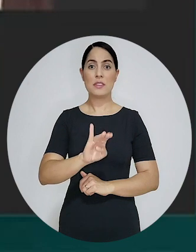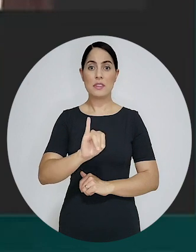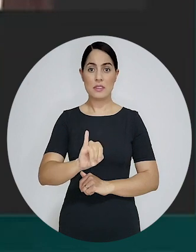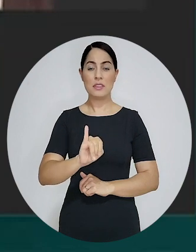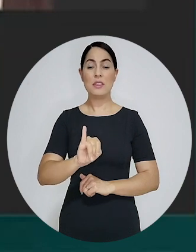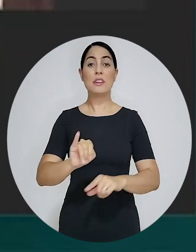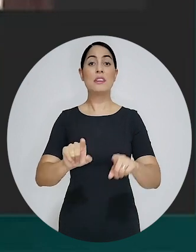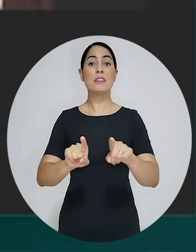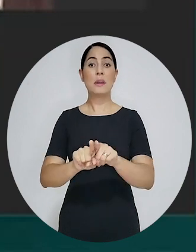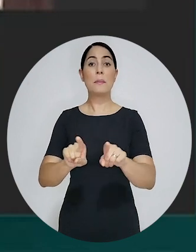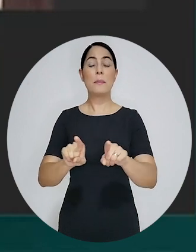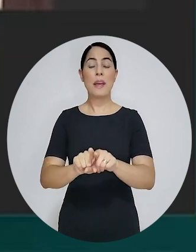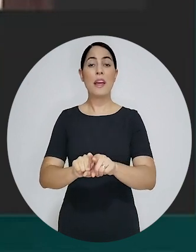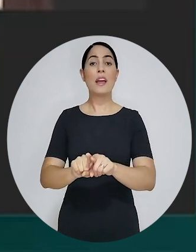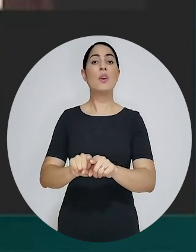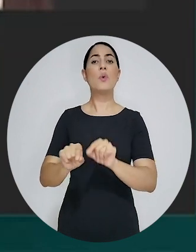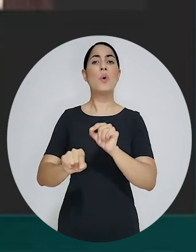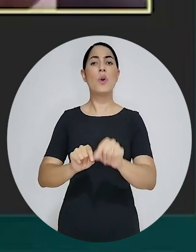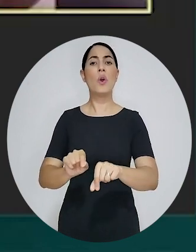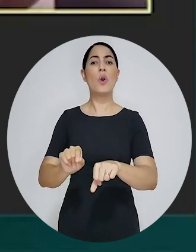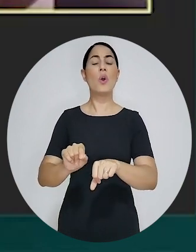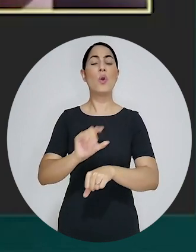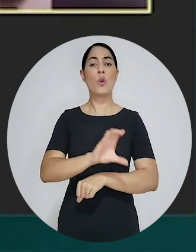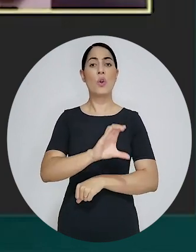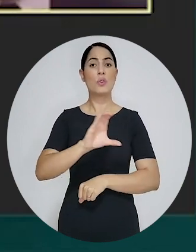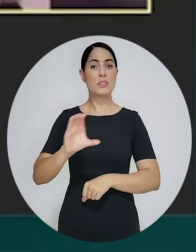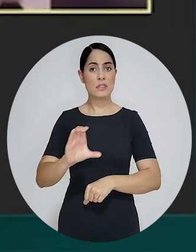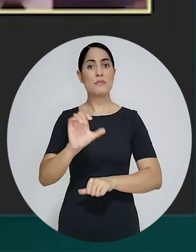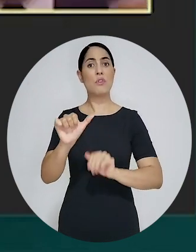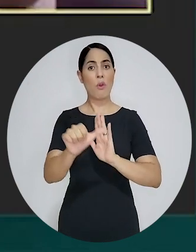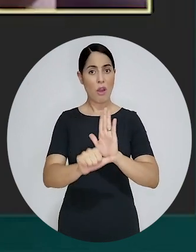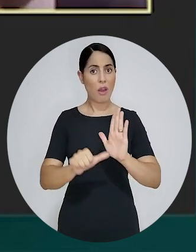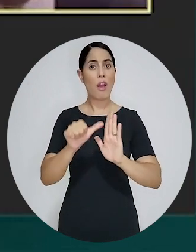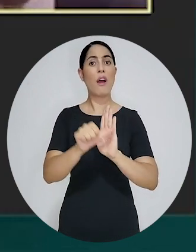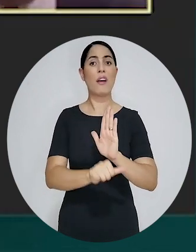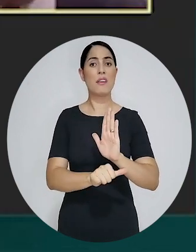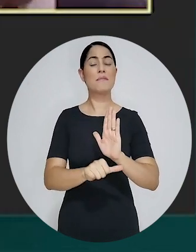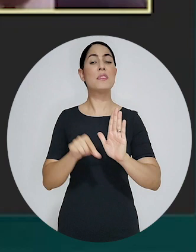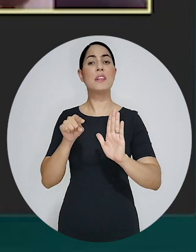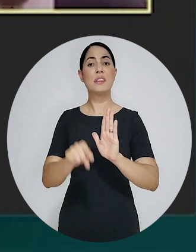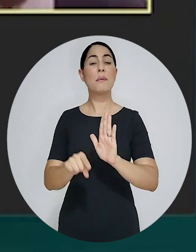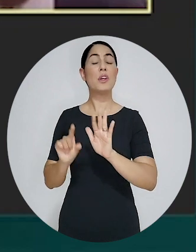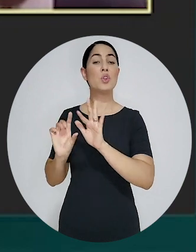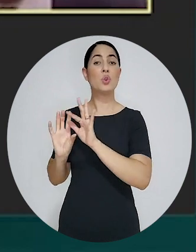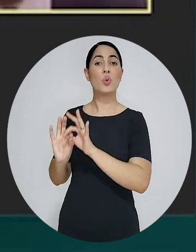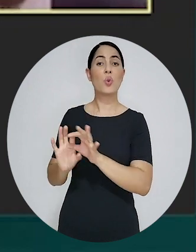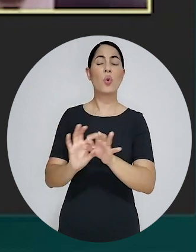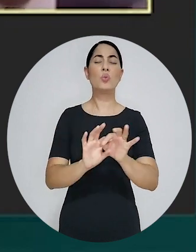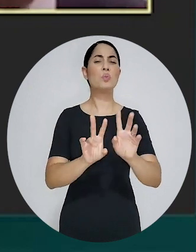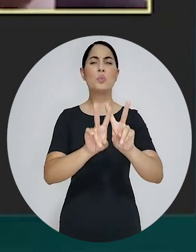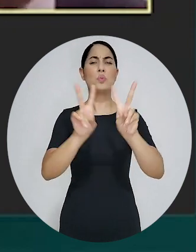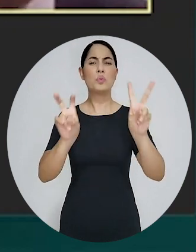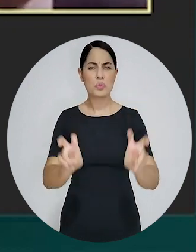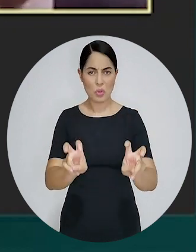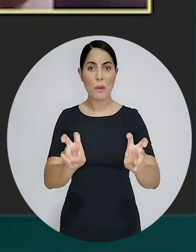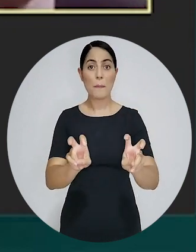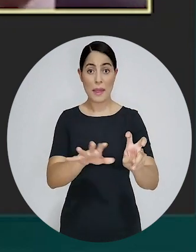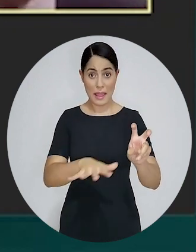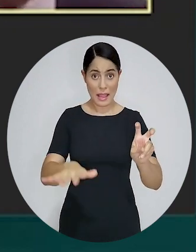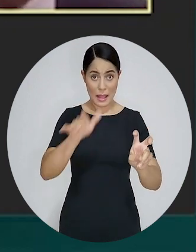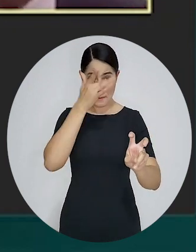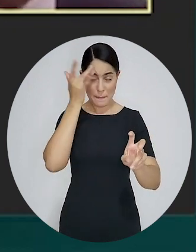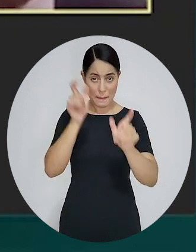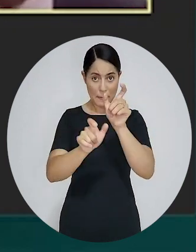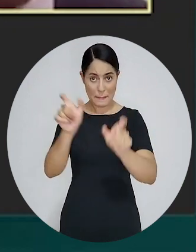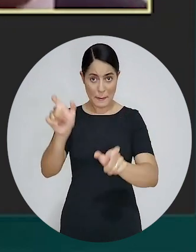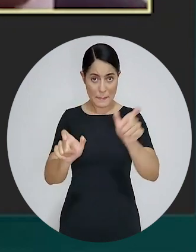que mudou o Código Civil, com isto tivemos uma verdadeira mudança no